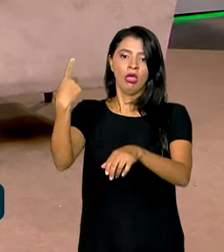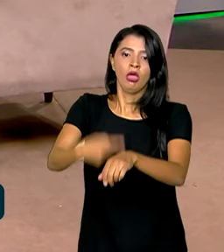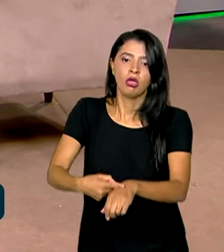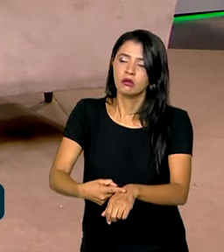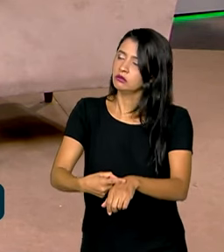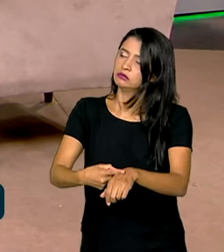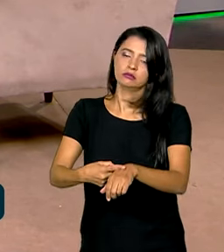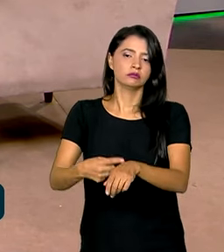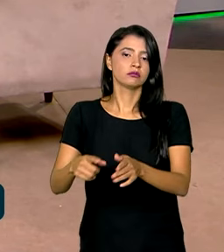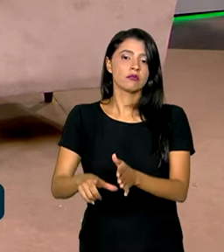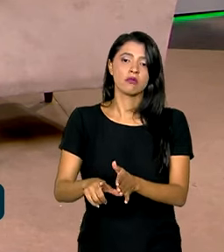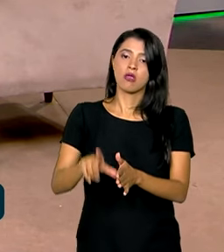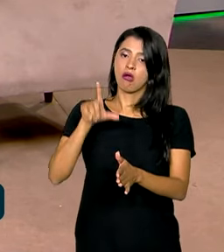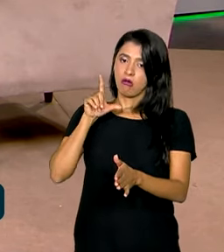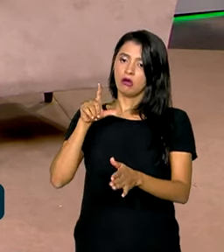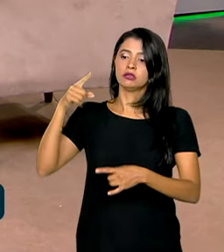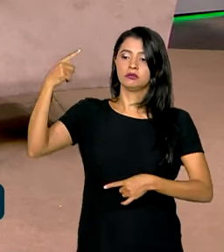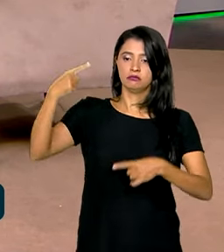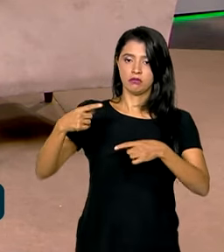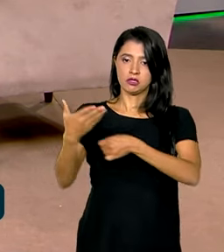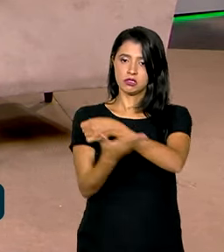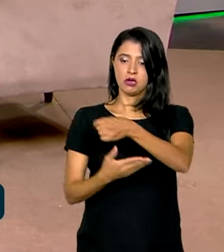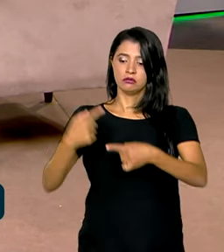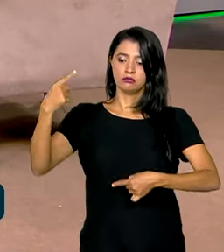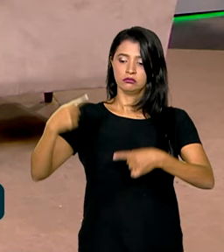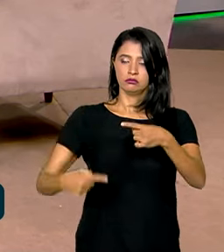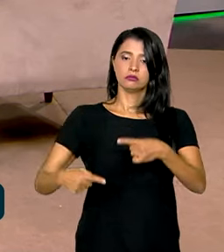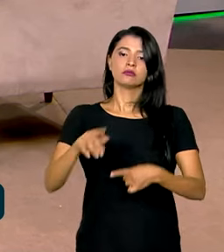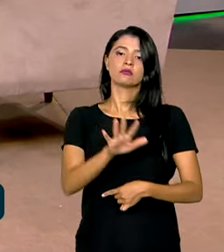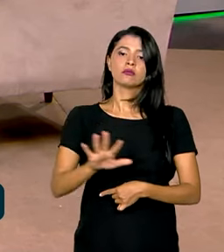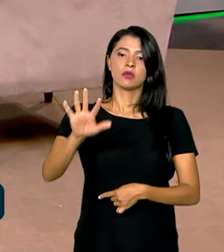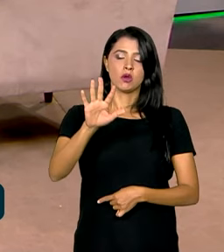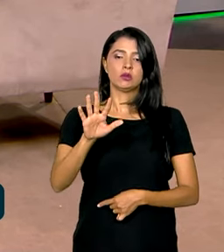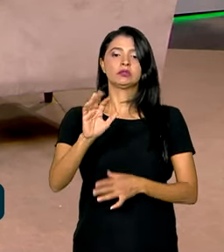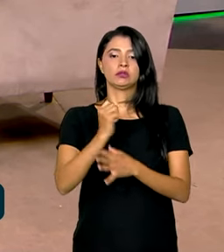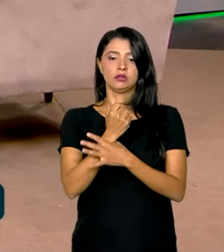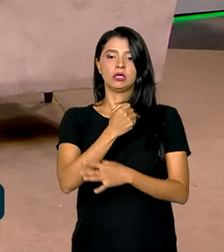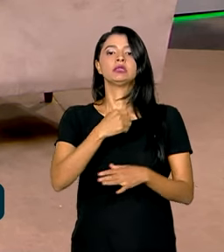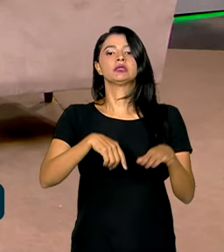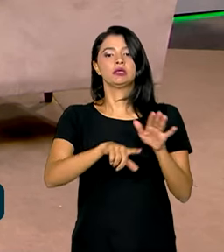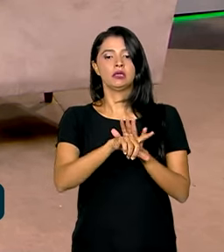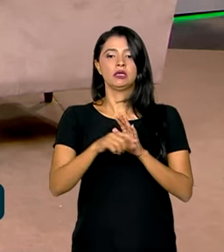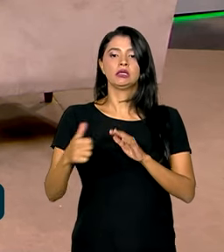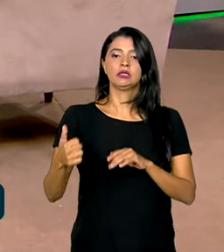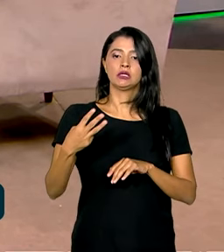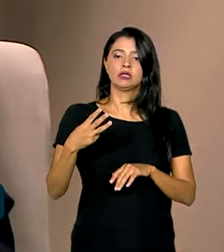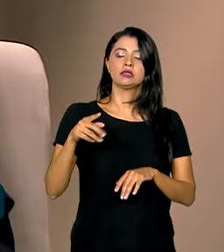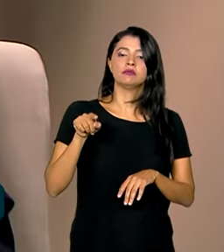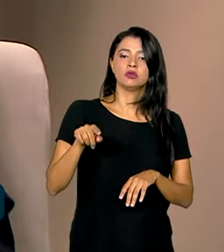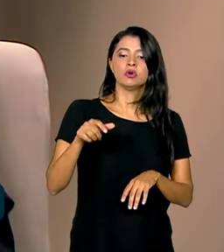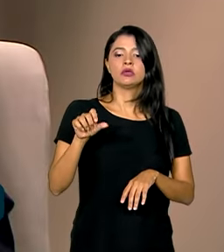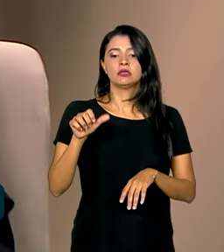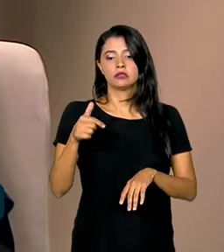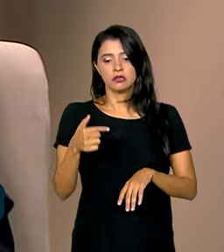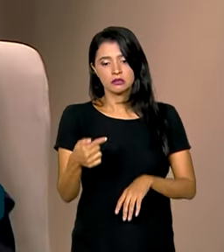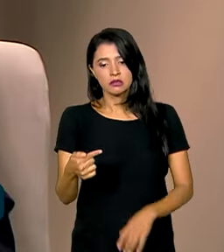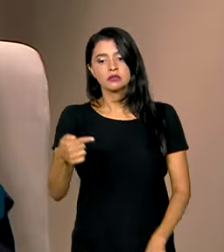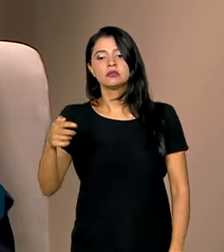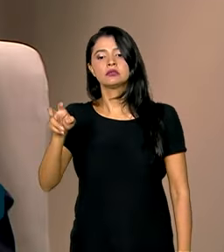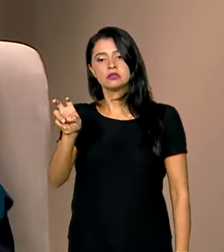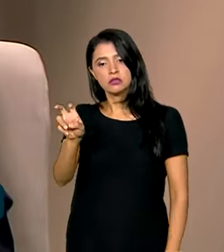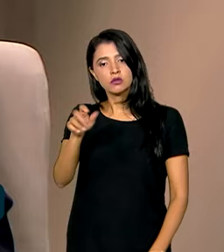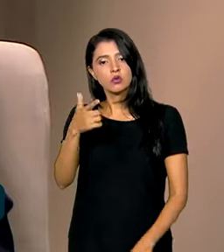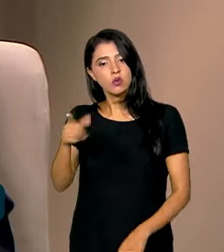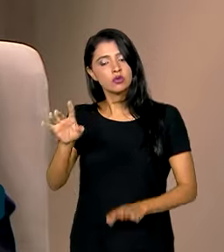houve o cumprimento da Política Nacional de Segurança Pública, constante lei, a Lei 13.675. Depois, ao